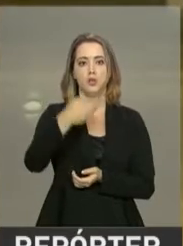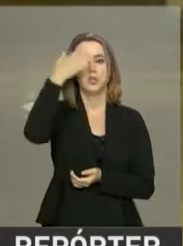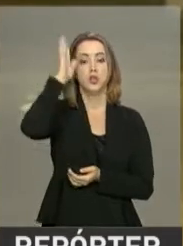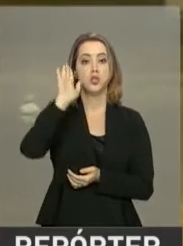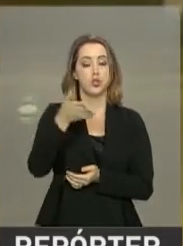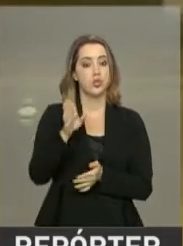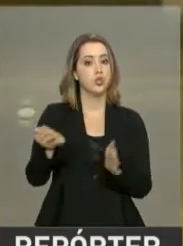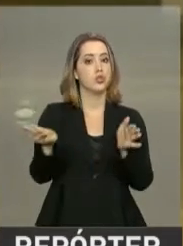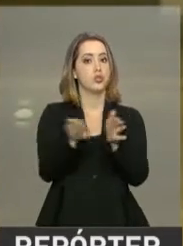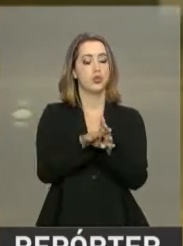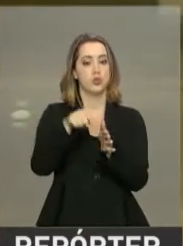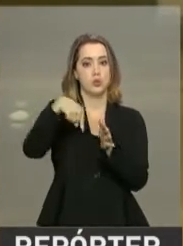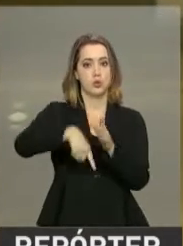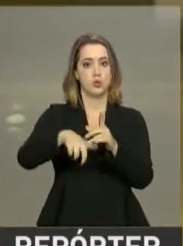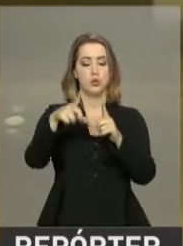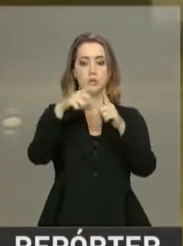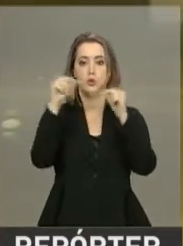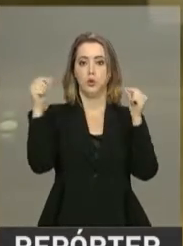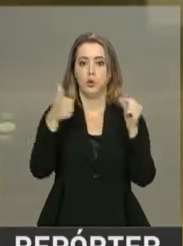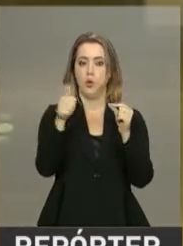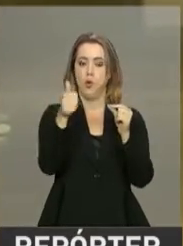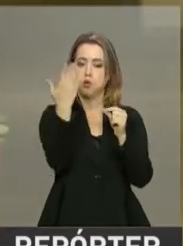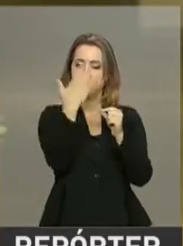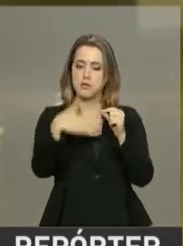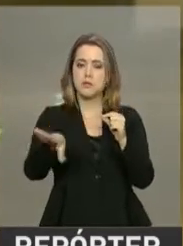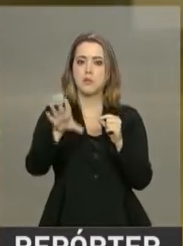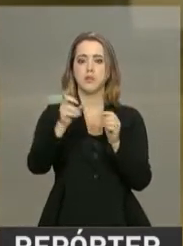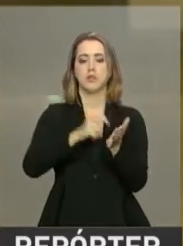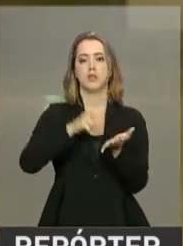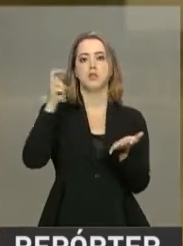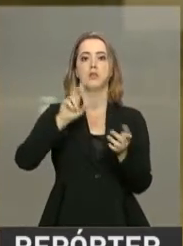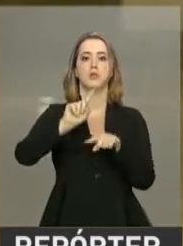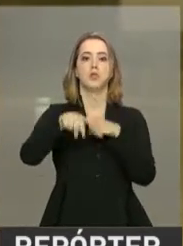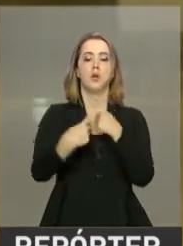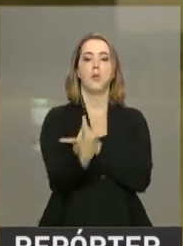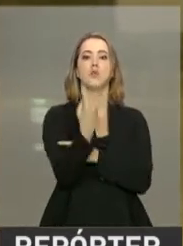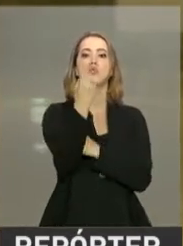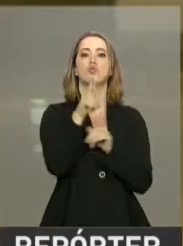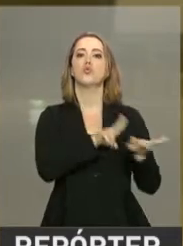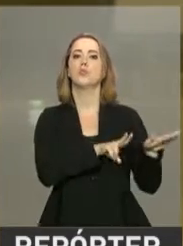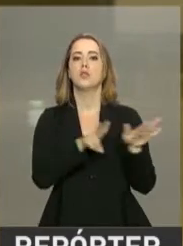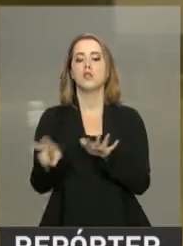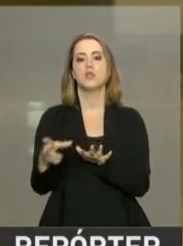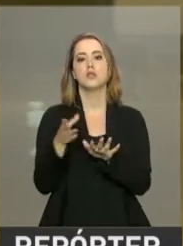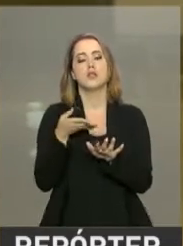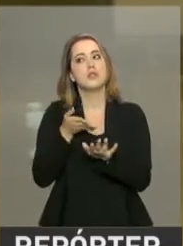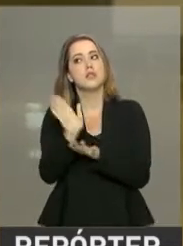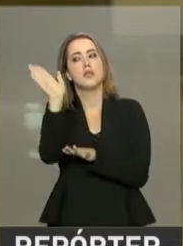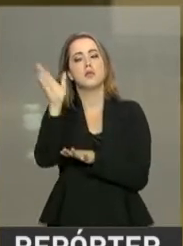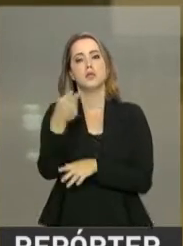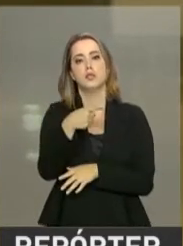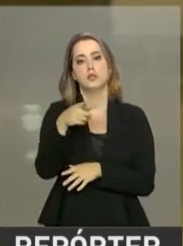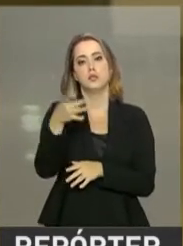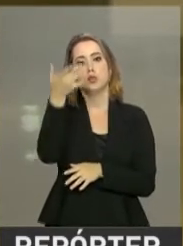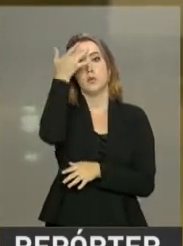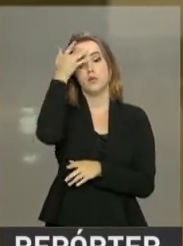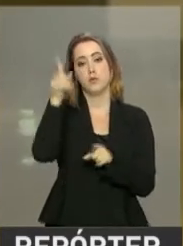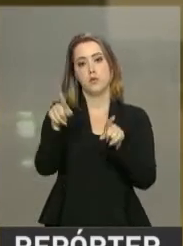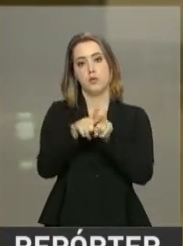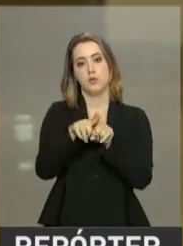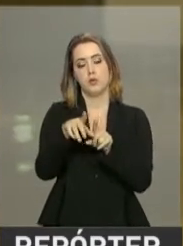e teve uma tarde normal de trabalho em seu gabinete depois de passar quase uma semana em uma viagem à índia e ao japão